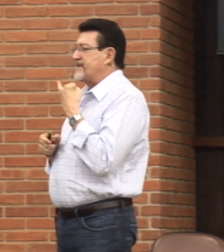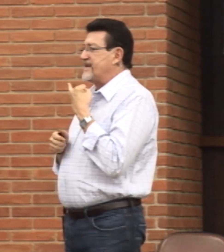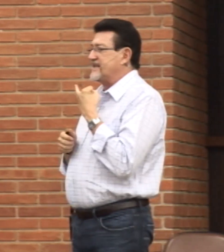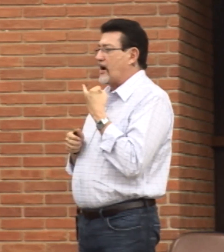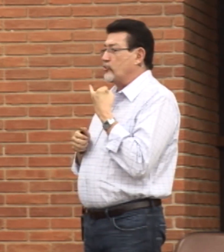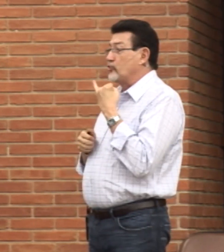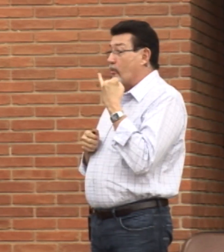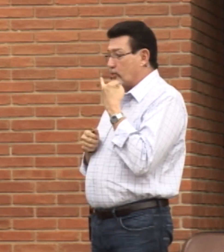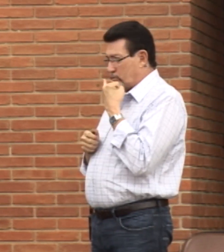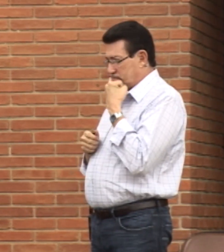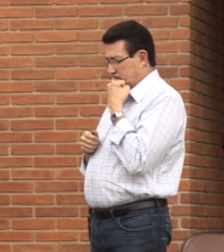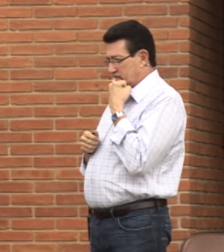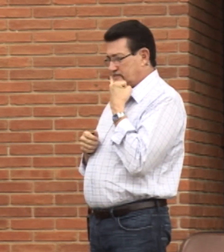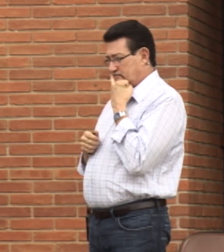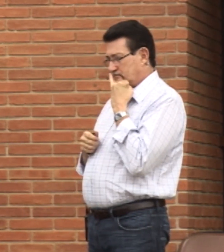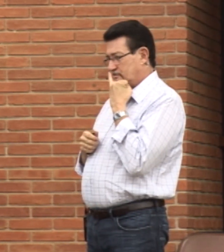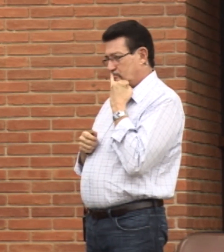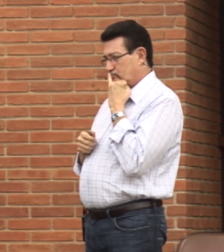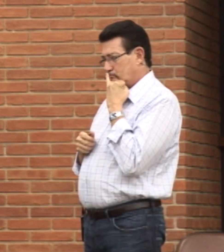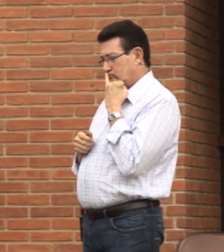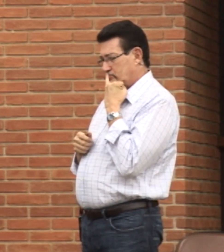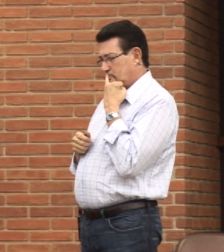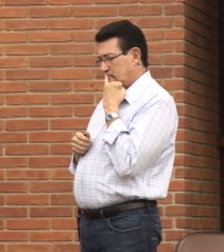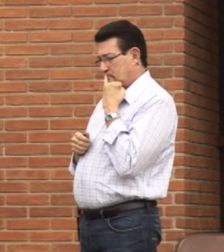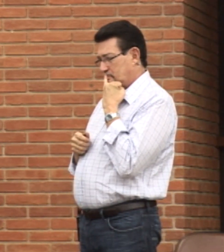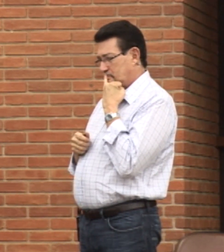a terra iria dar o dobro